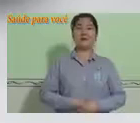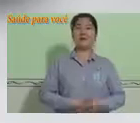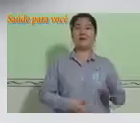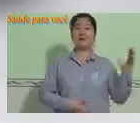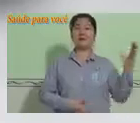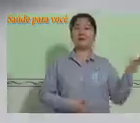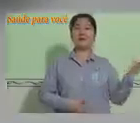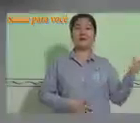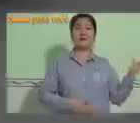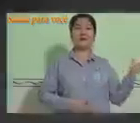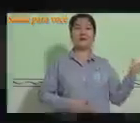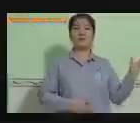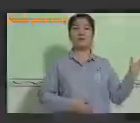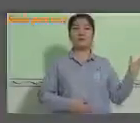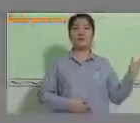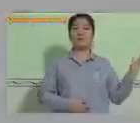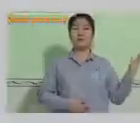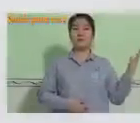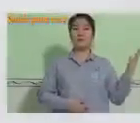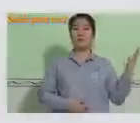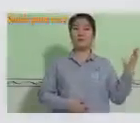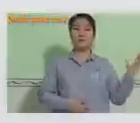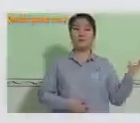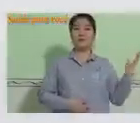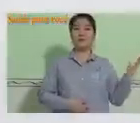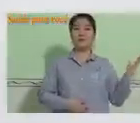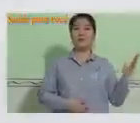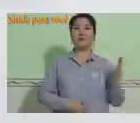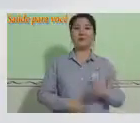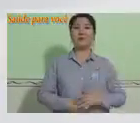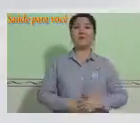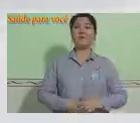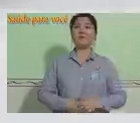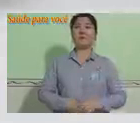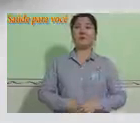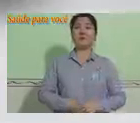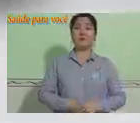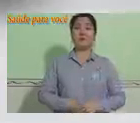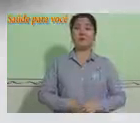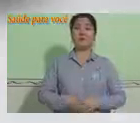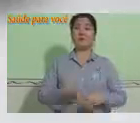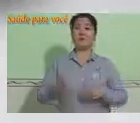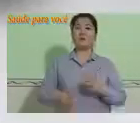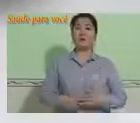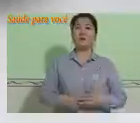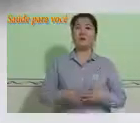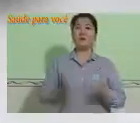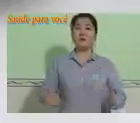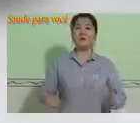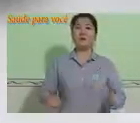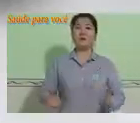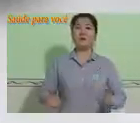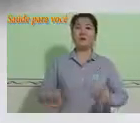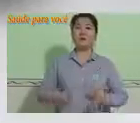No entanto, quando esse tipo de tinta é injetado no interior do olho, passa a estar em contato direto com